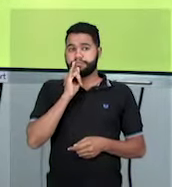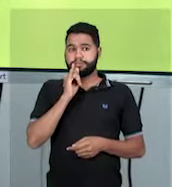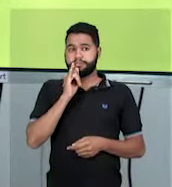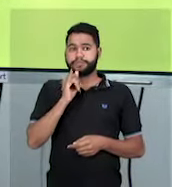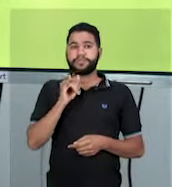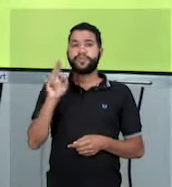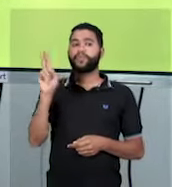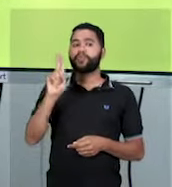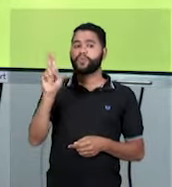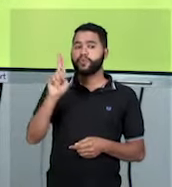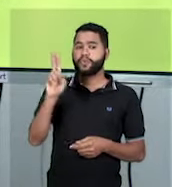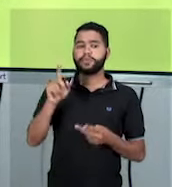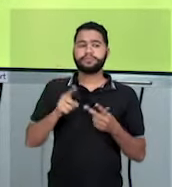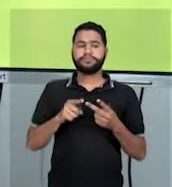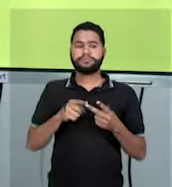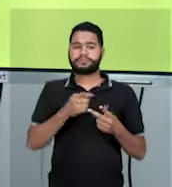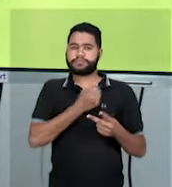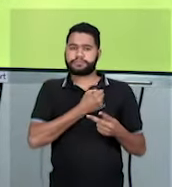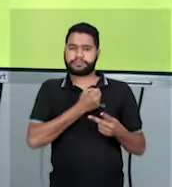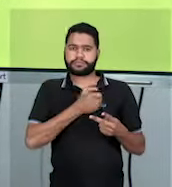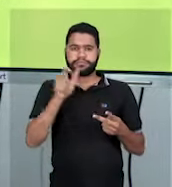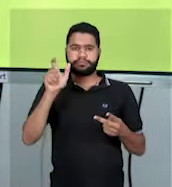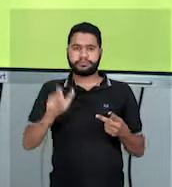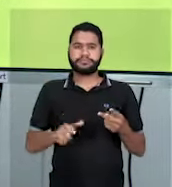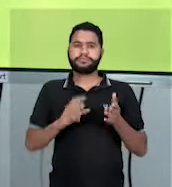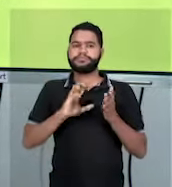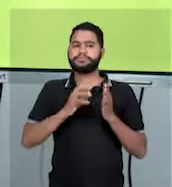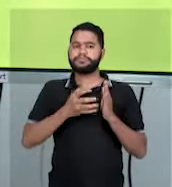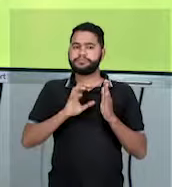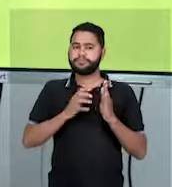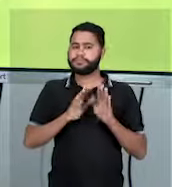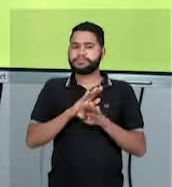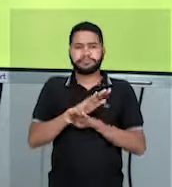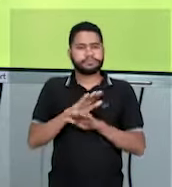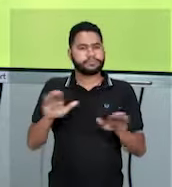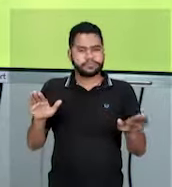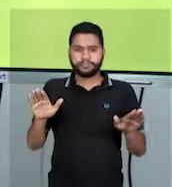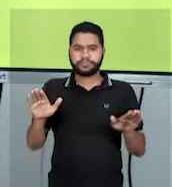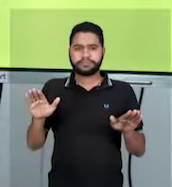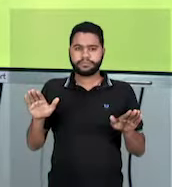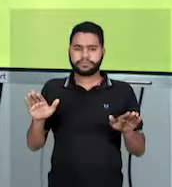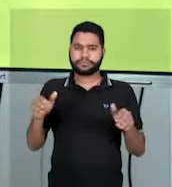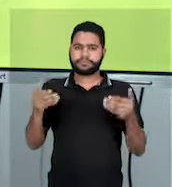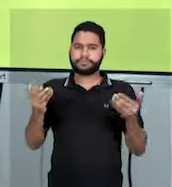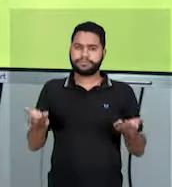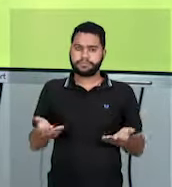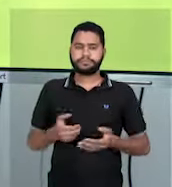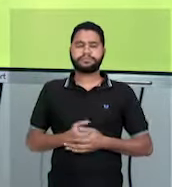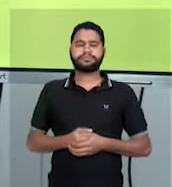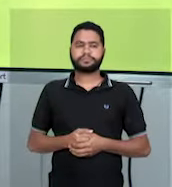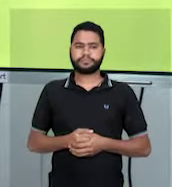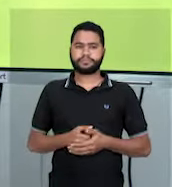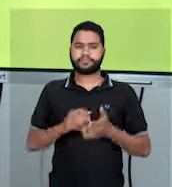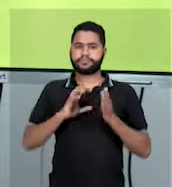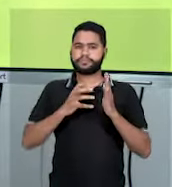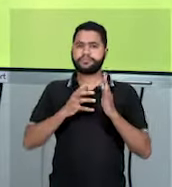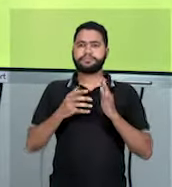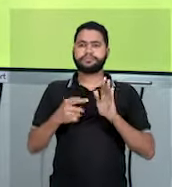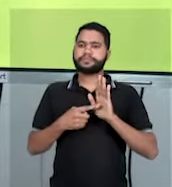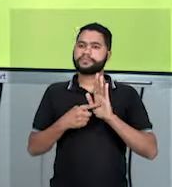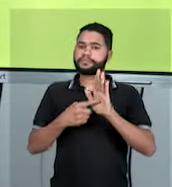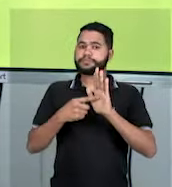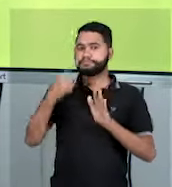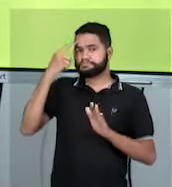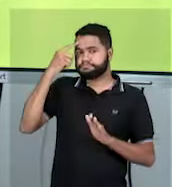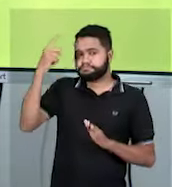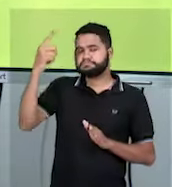do nome, o número do candidato, o partido do candidato, era só isso, né? Então o candidato não podia expor suas